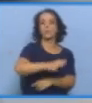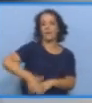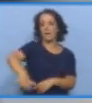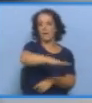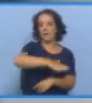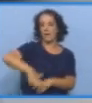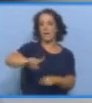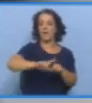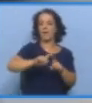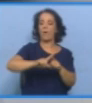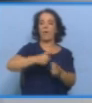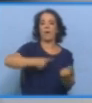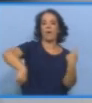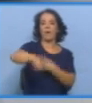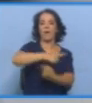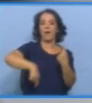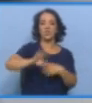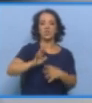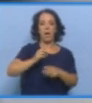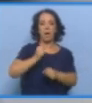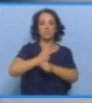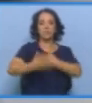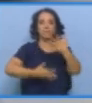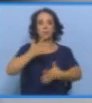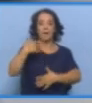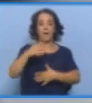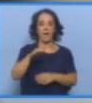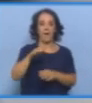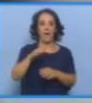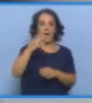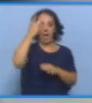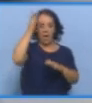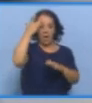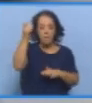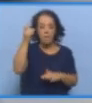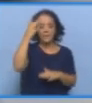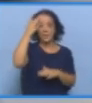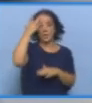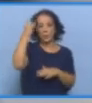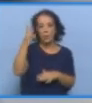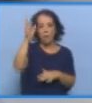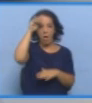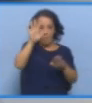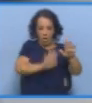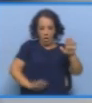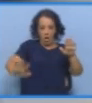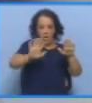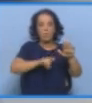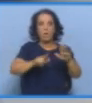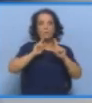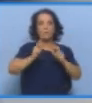contramaré, digamos assim, ao impulso revolucionário que se via naqueles tempos, na margem sul e em Setúbal. Mas ele depois fez, de facto, um